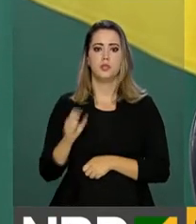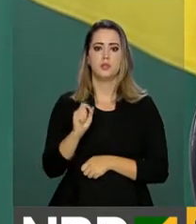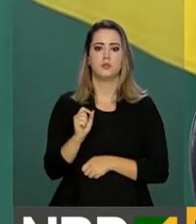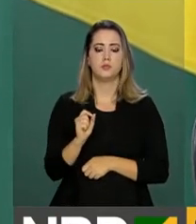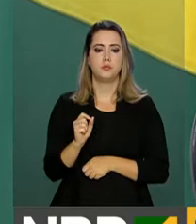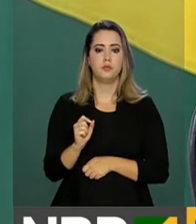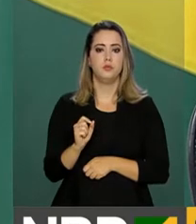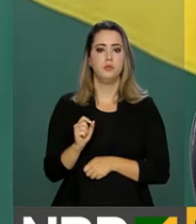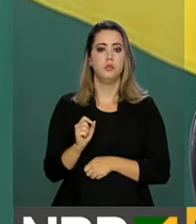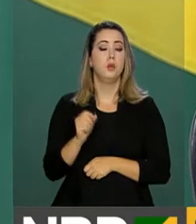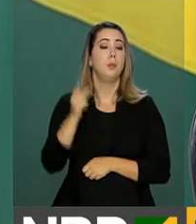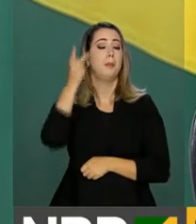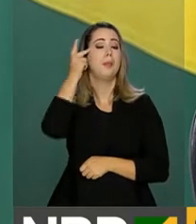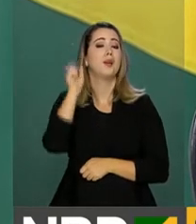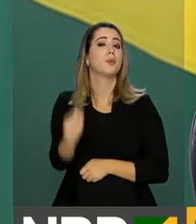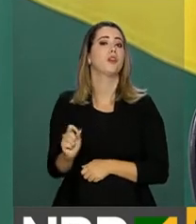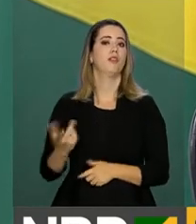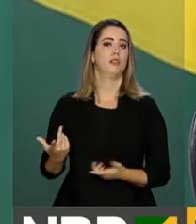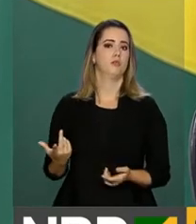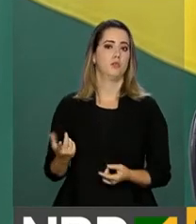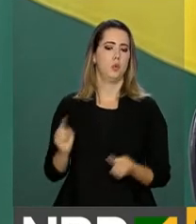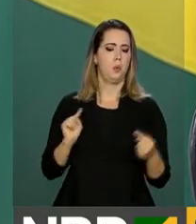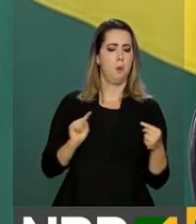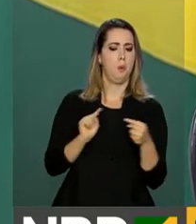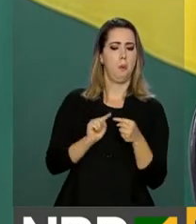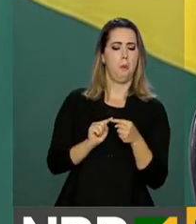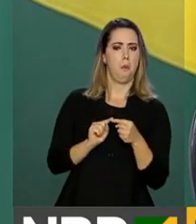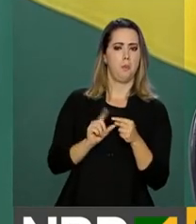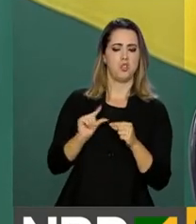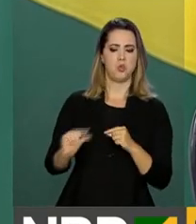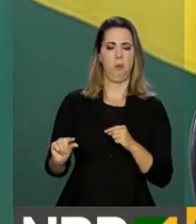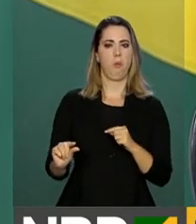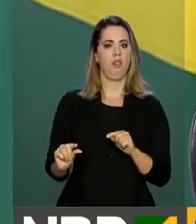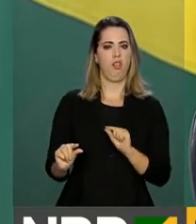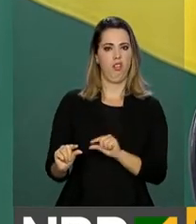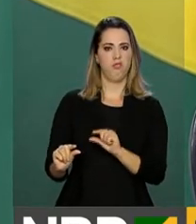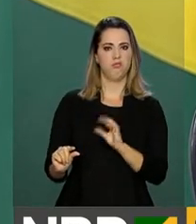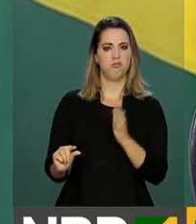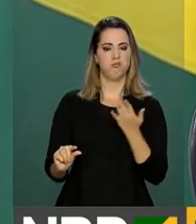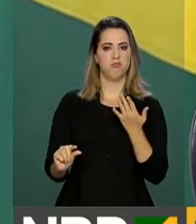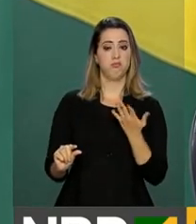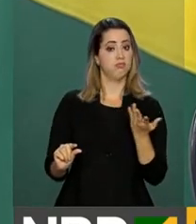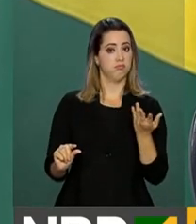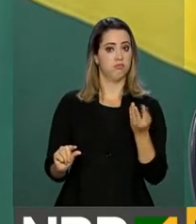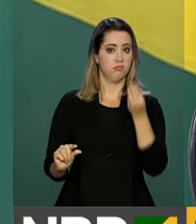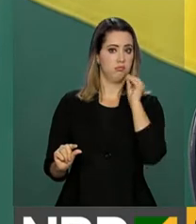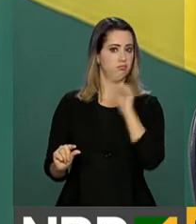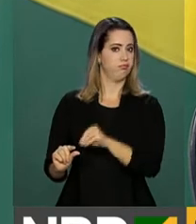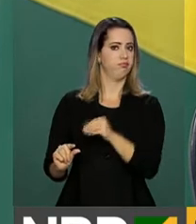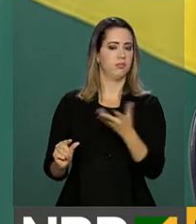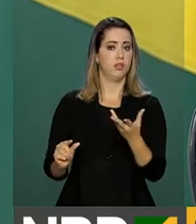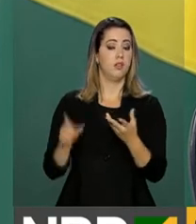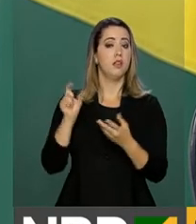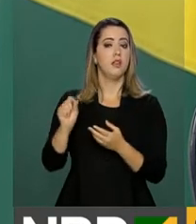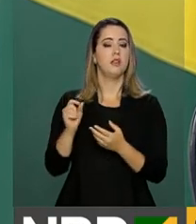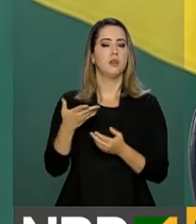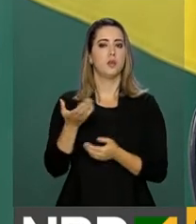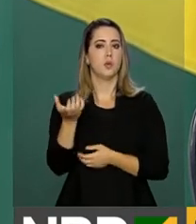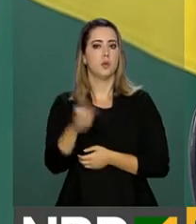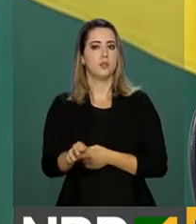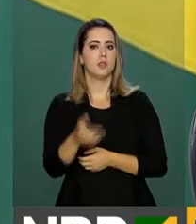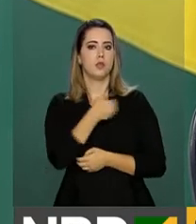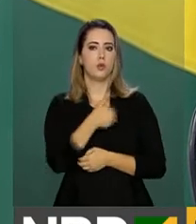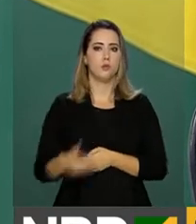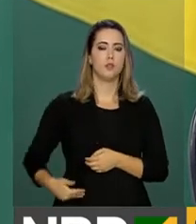para um objetivo mesquinho minúsculo menor que era impedir que o presidente pudesse